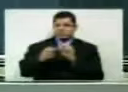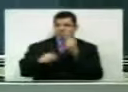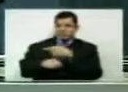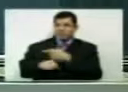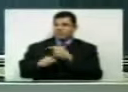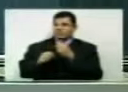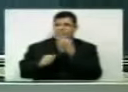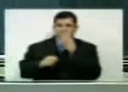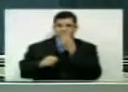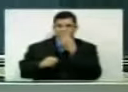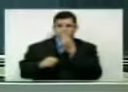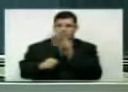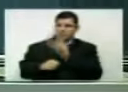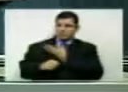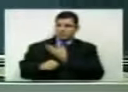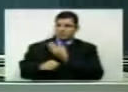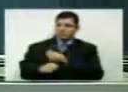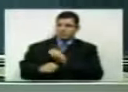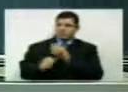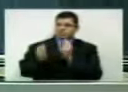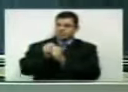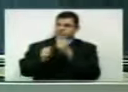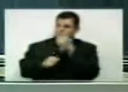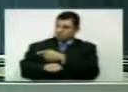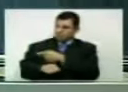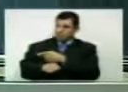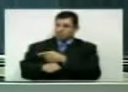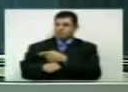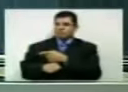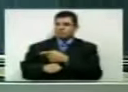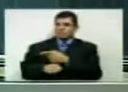ali, ele parece teu amigo, ele está vivendo junto contigo.